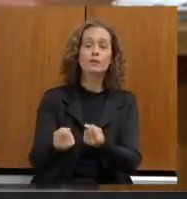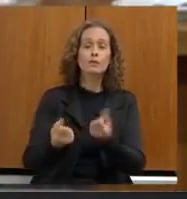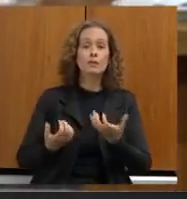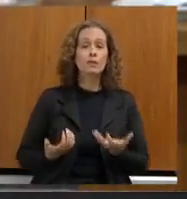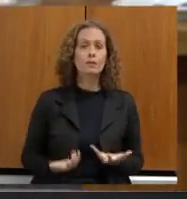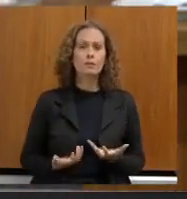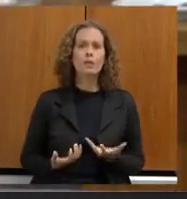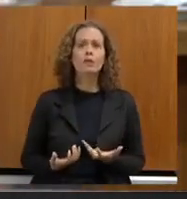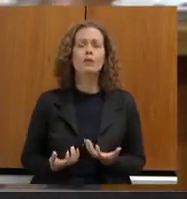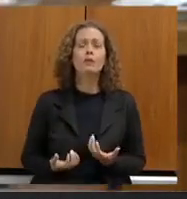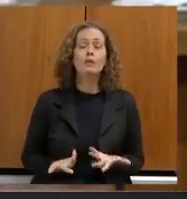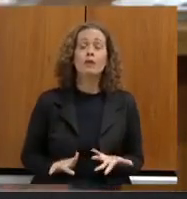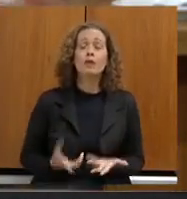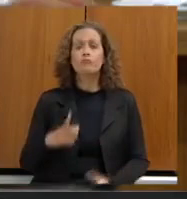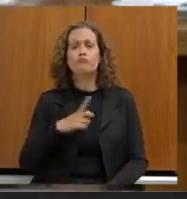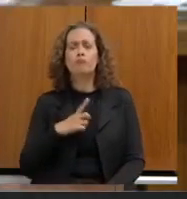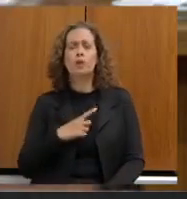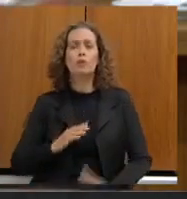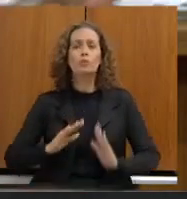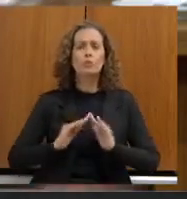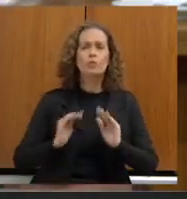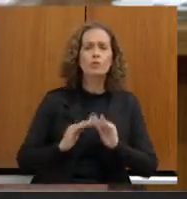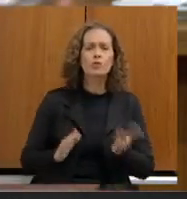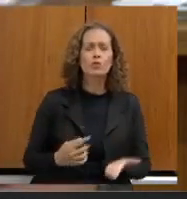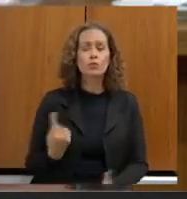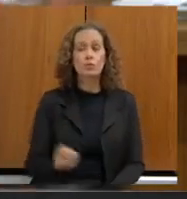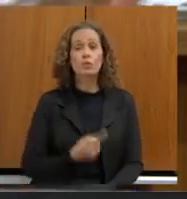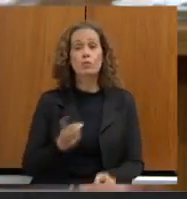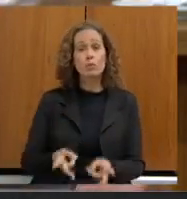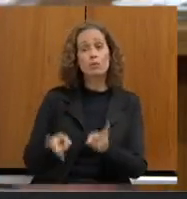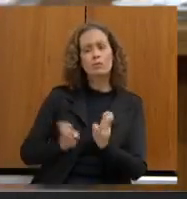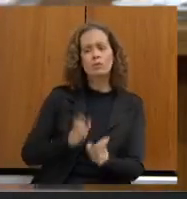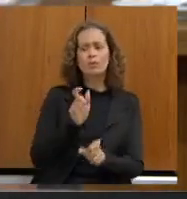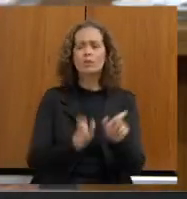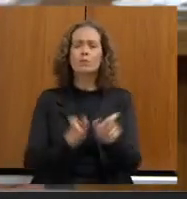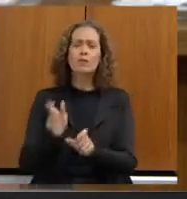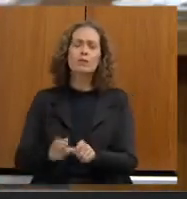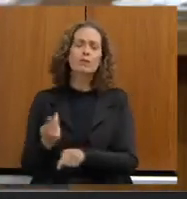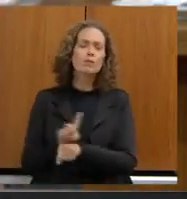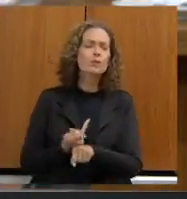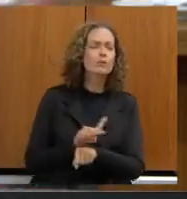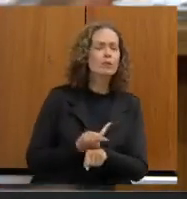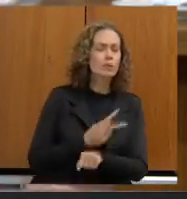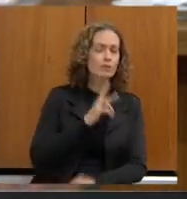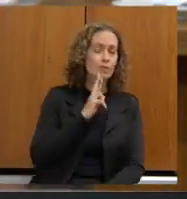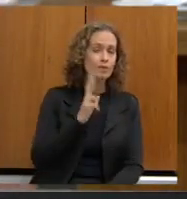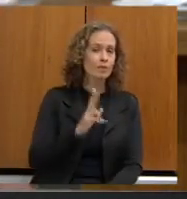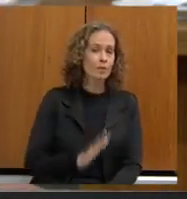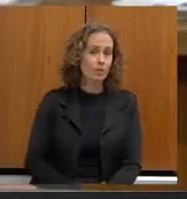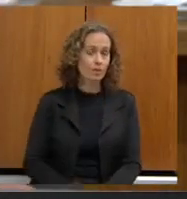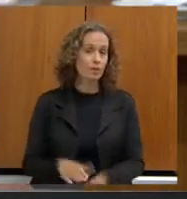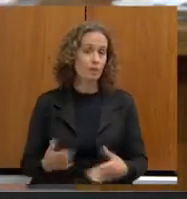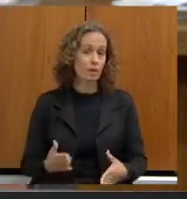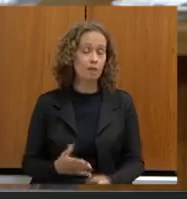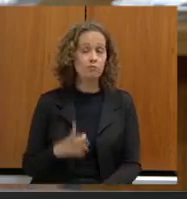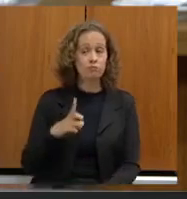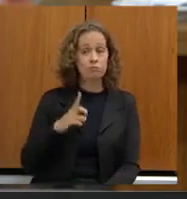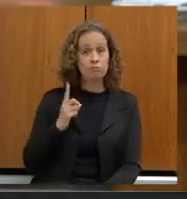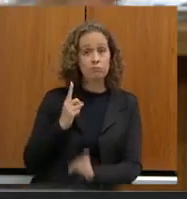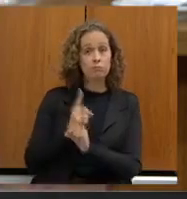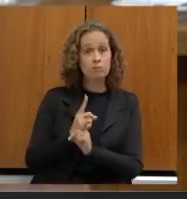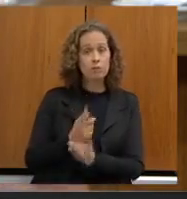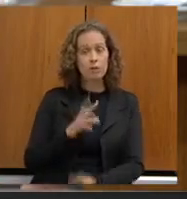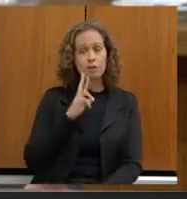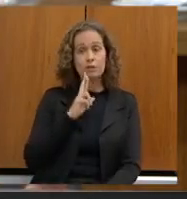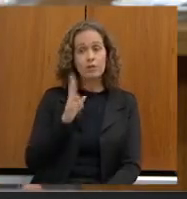público nos trazem a demanda a gente vê que são pessoas que estão buscando uma solução nós encontramos essa solução junta